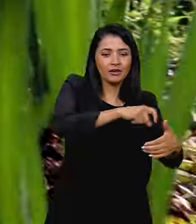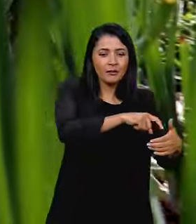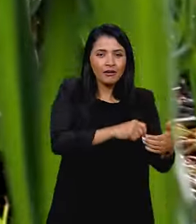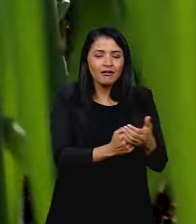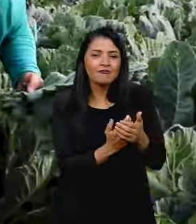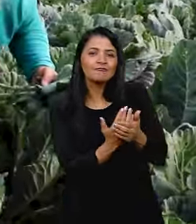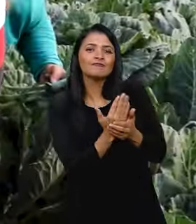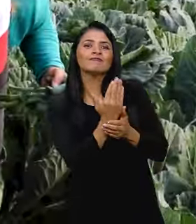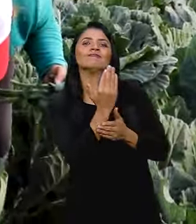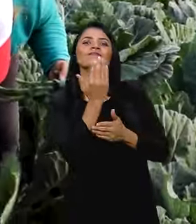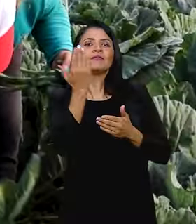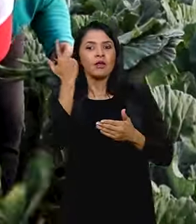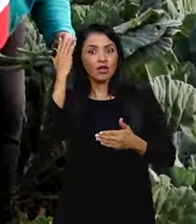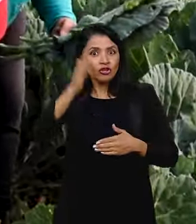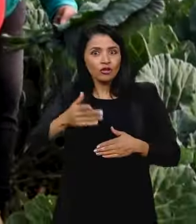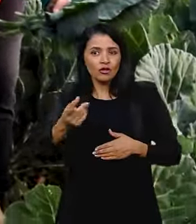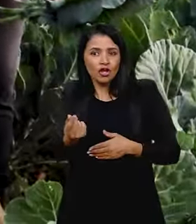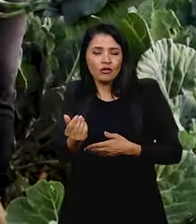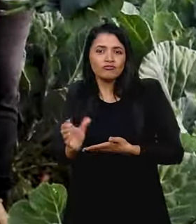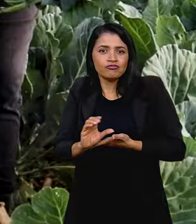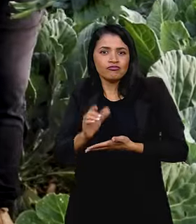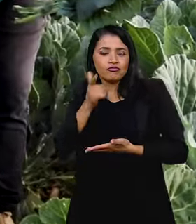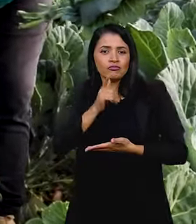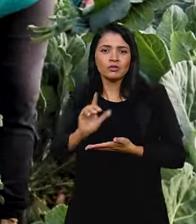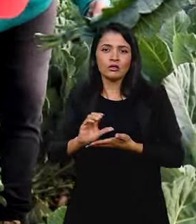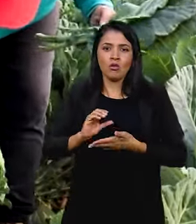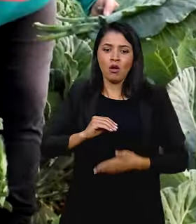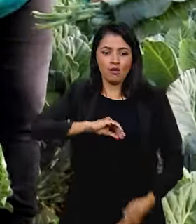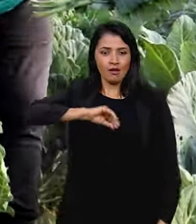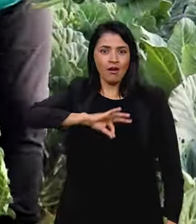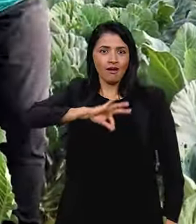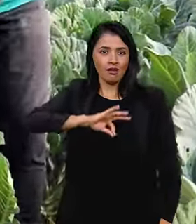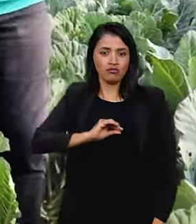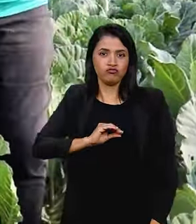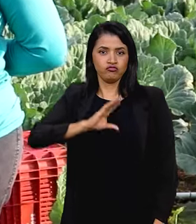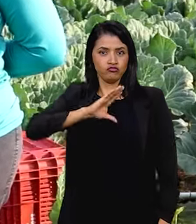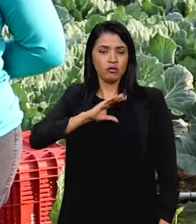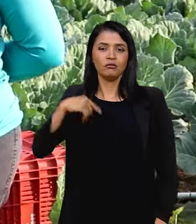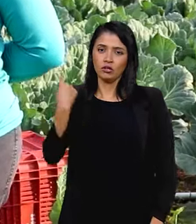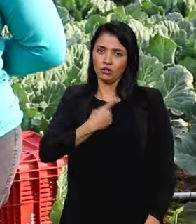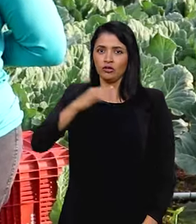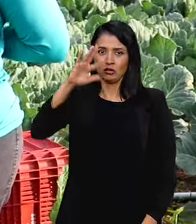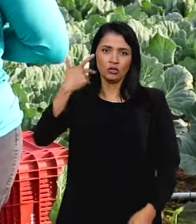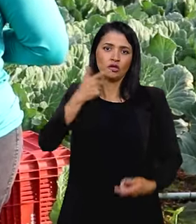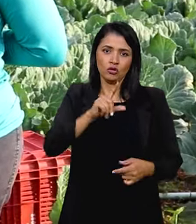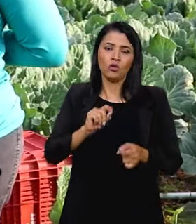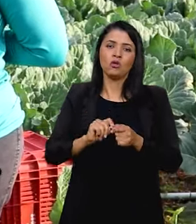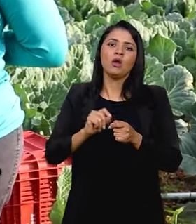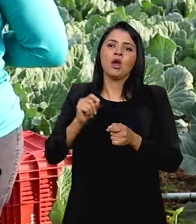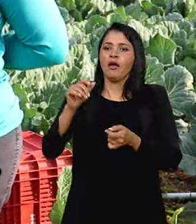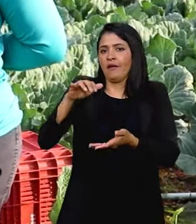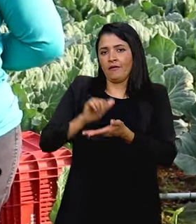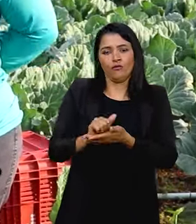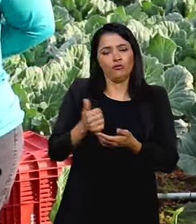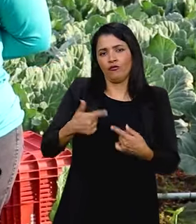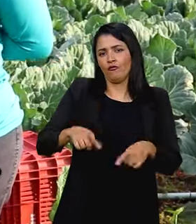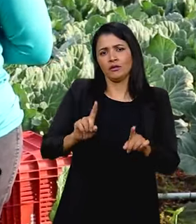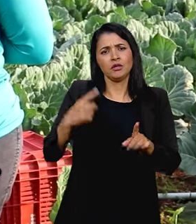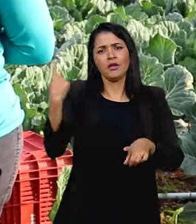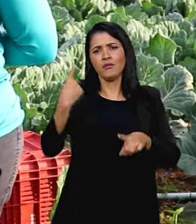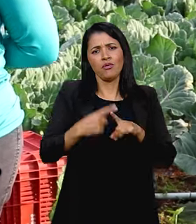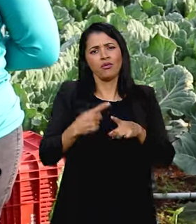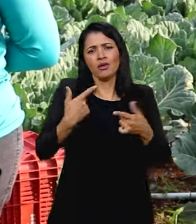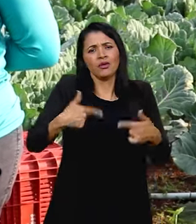produzir né automaticamente começou a entrar dinheiro começou a aumentar a renda nós mesmo Decidimos não fazer recadastramento de